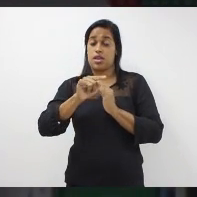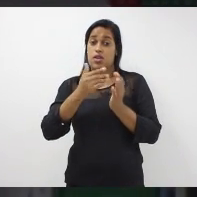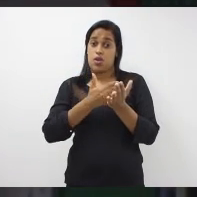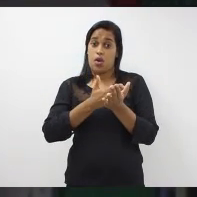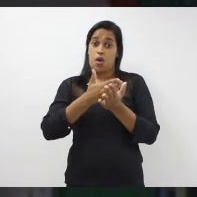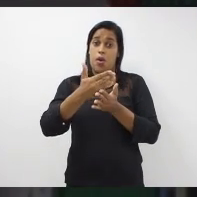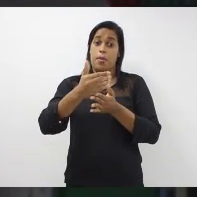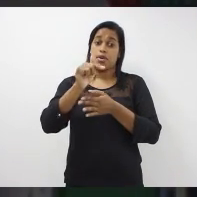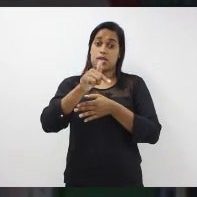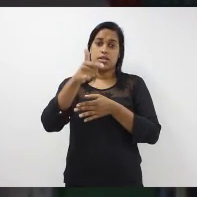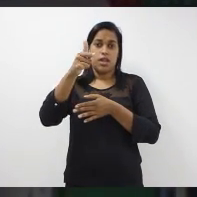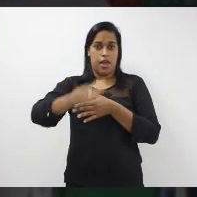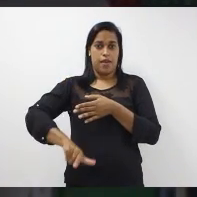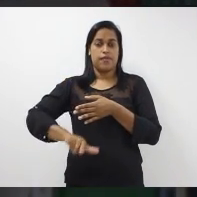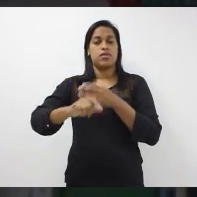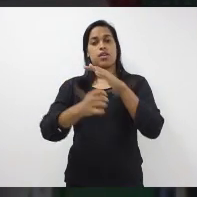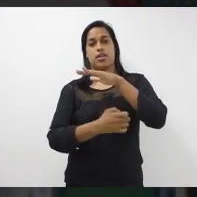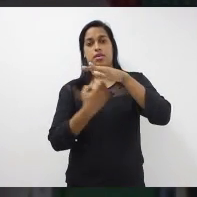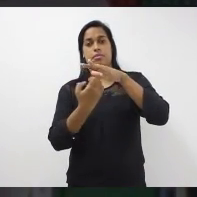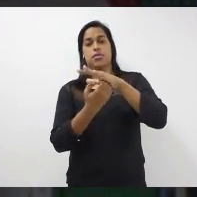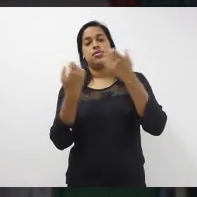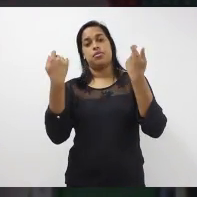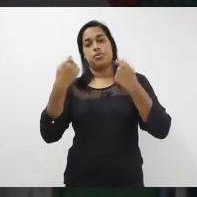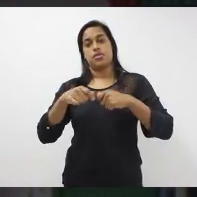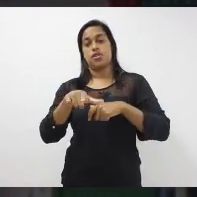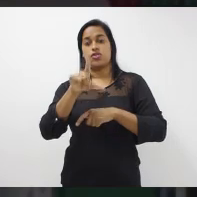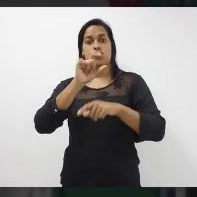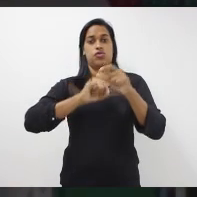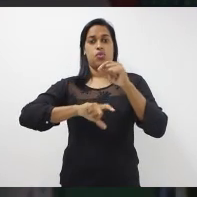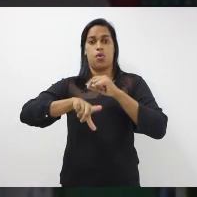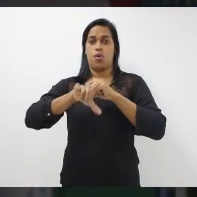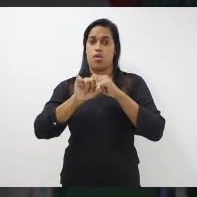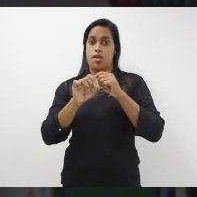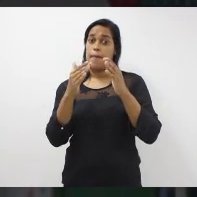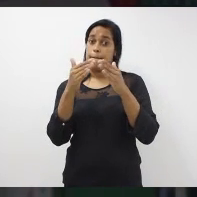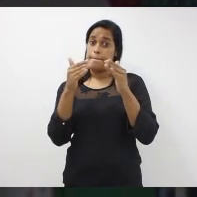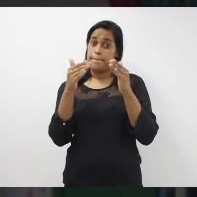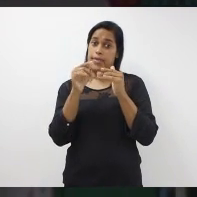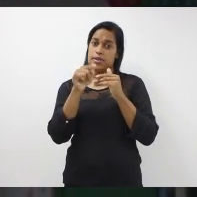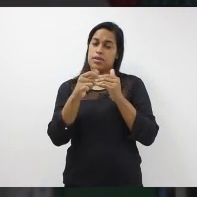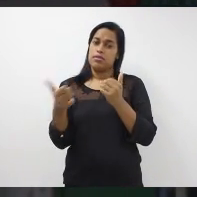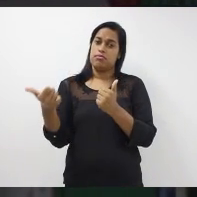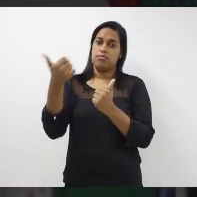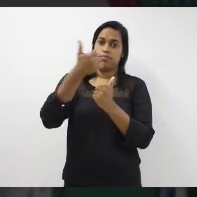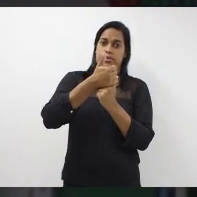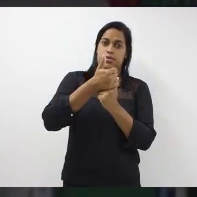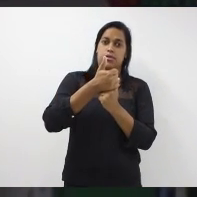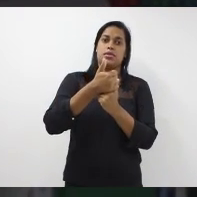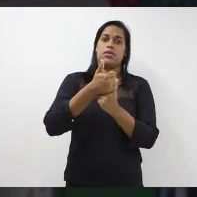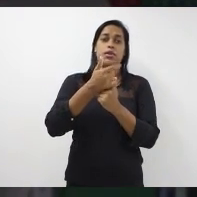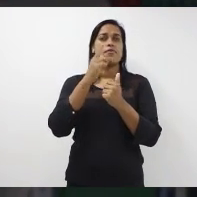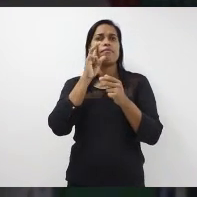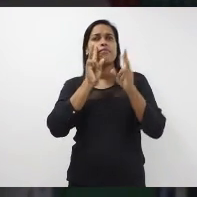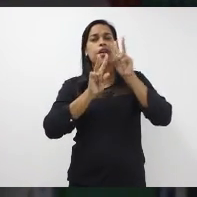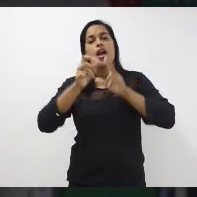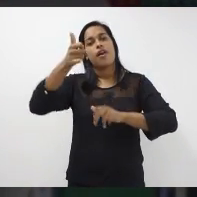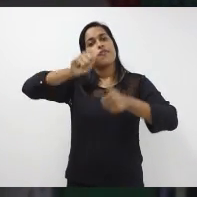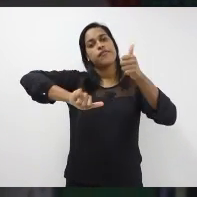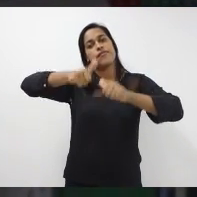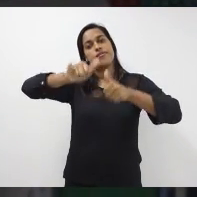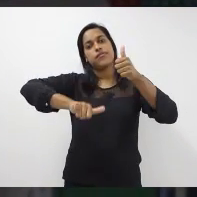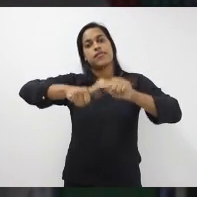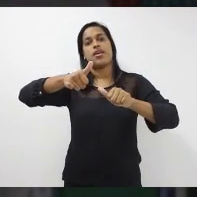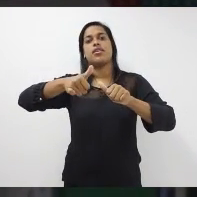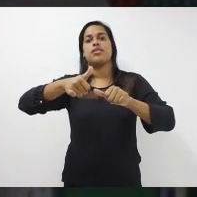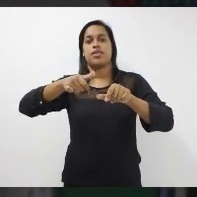momento da revisão é que a empresa vai decidir se deve ou não solicitar a reposição do item e verificar a adequação dos